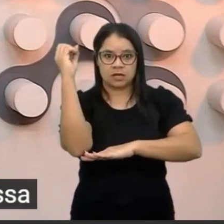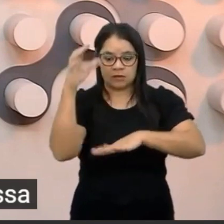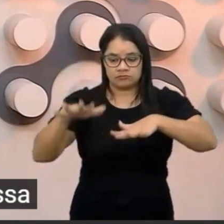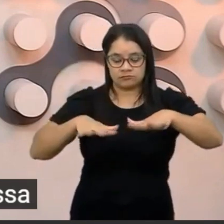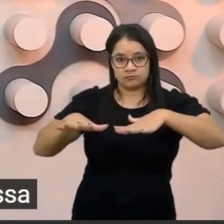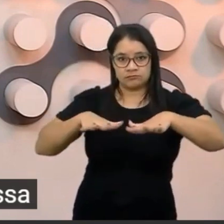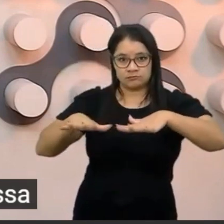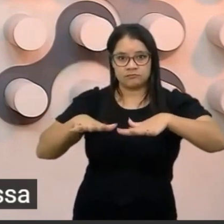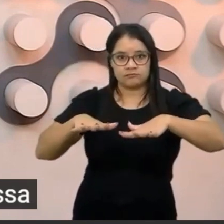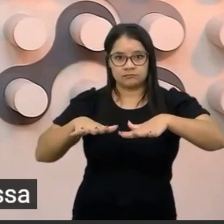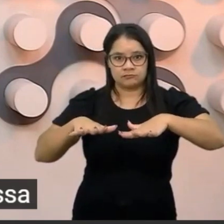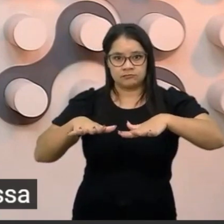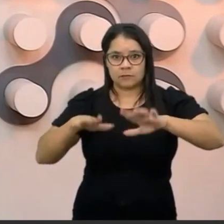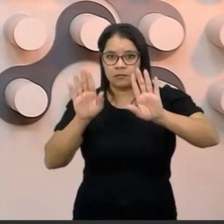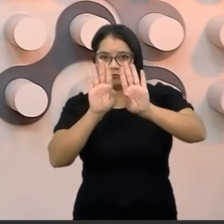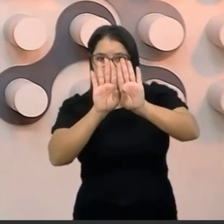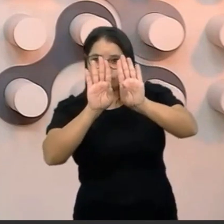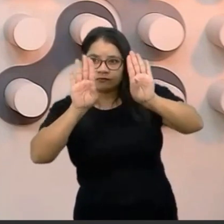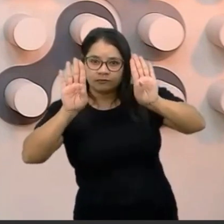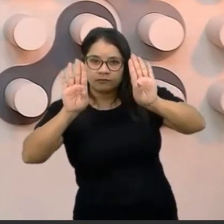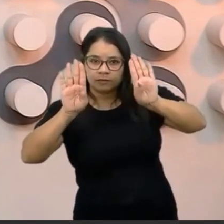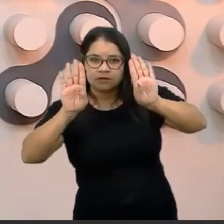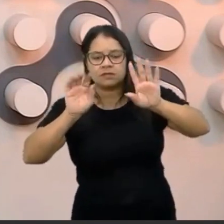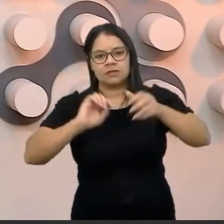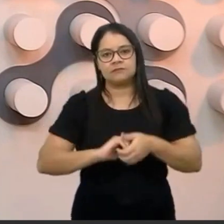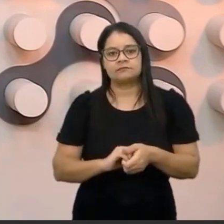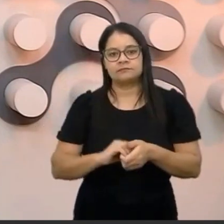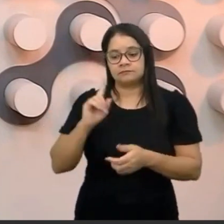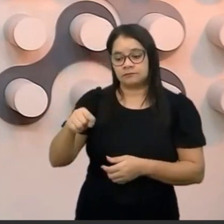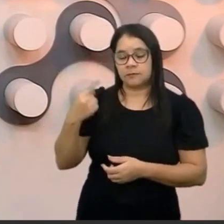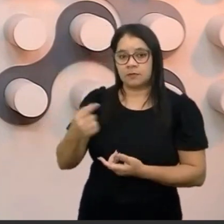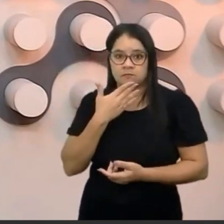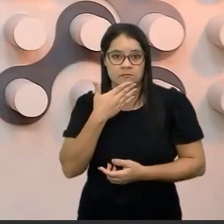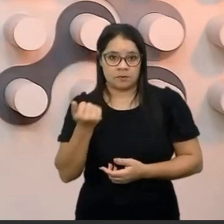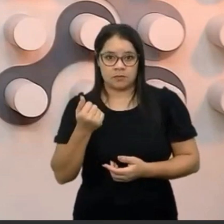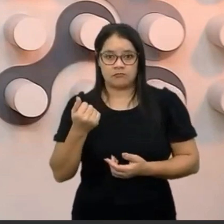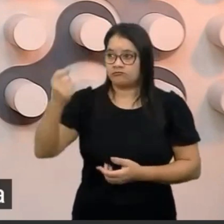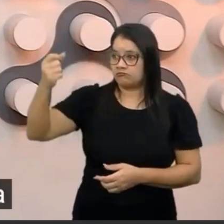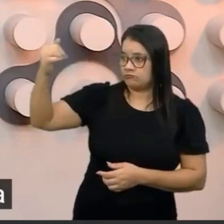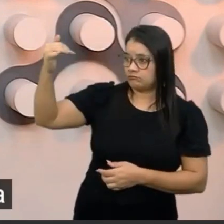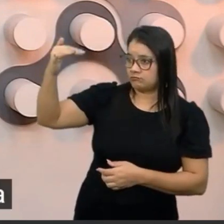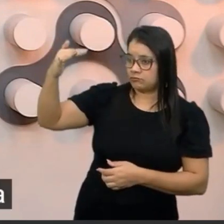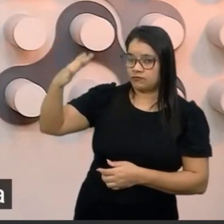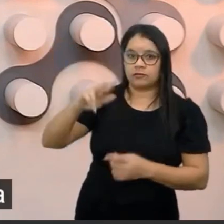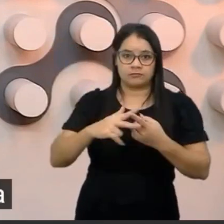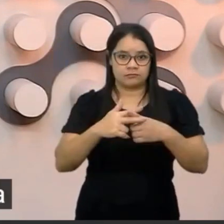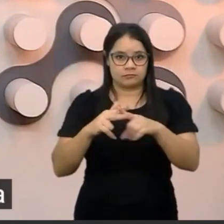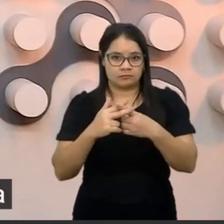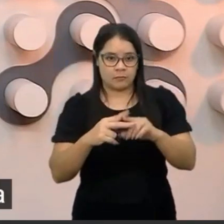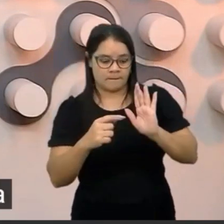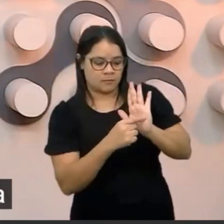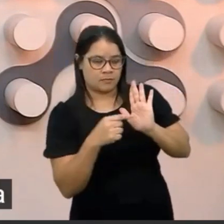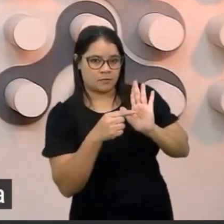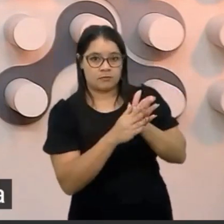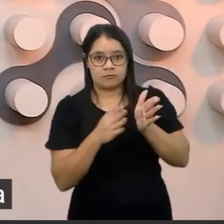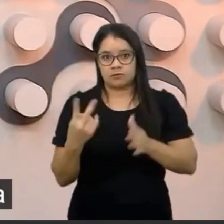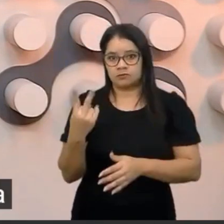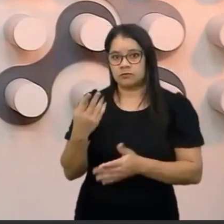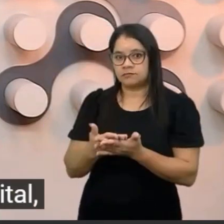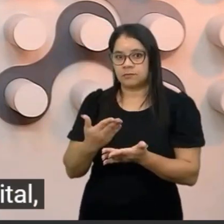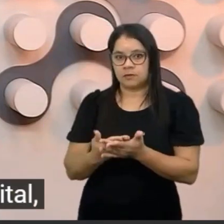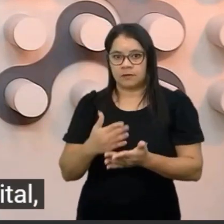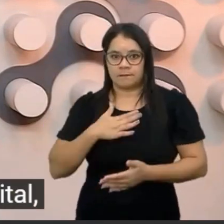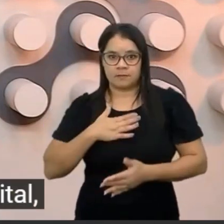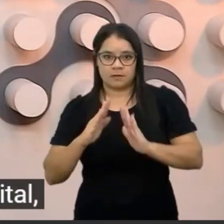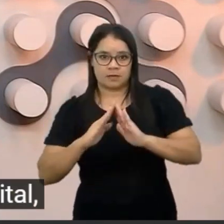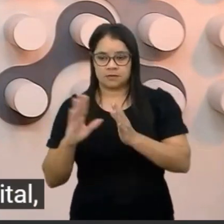aí da persiana dessa janelinha, para depois automatizar, né, a luz com o microbit na parte 2 desta aula, certo? Na